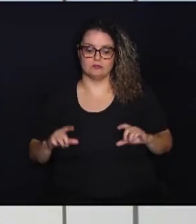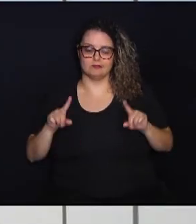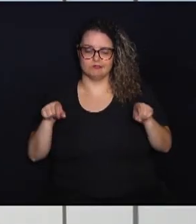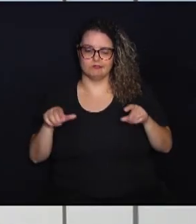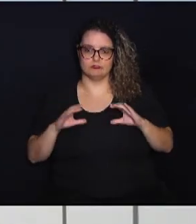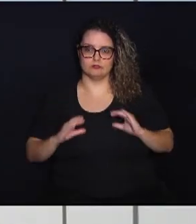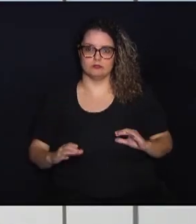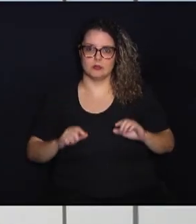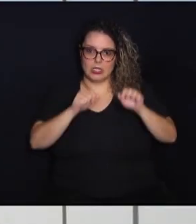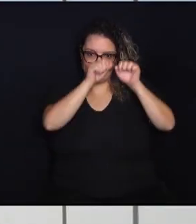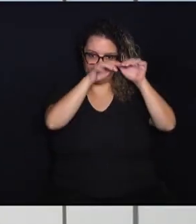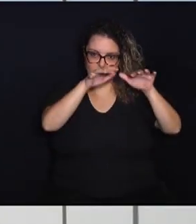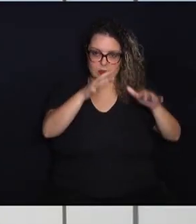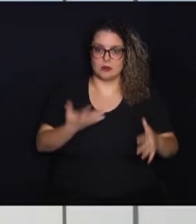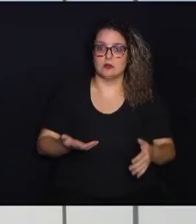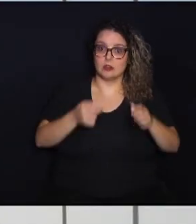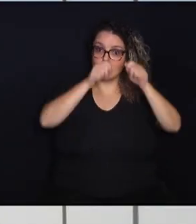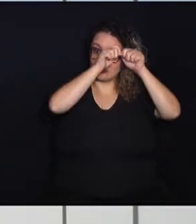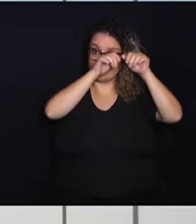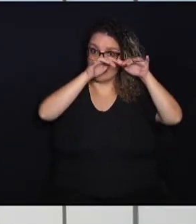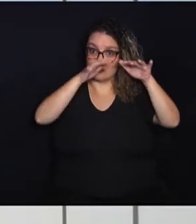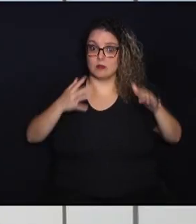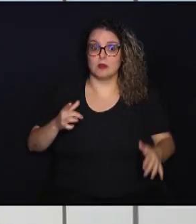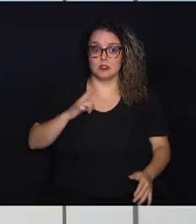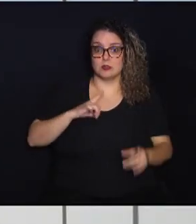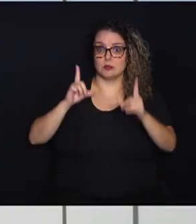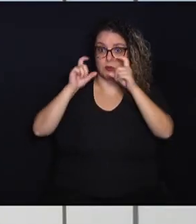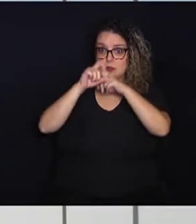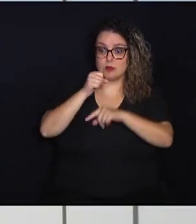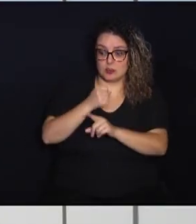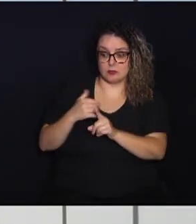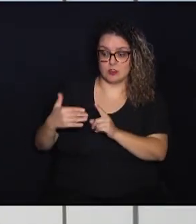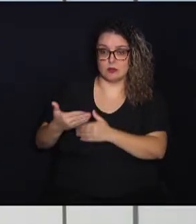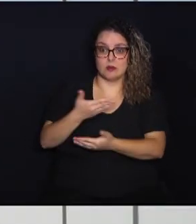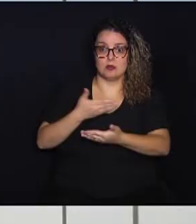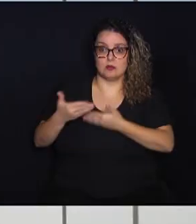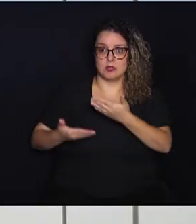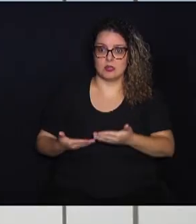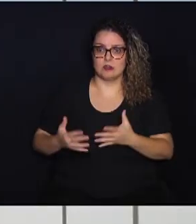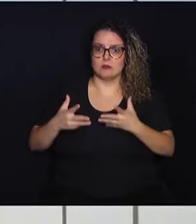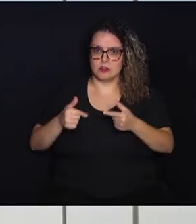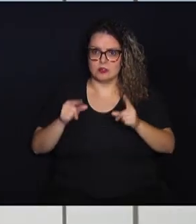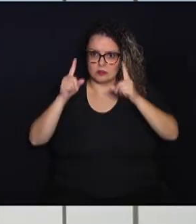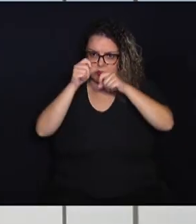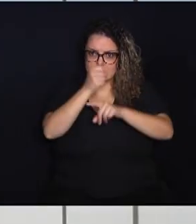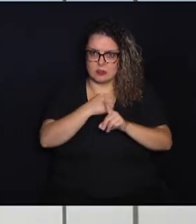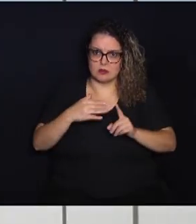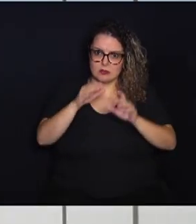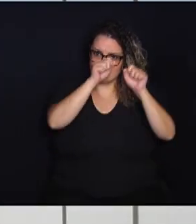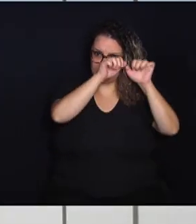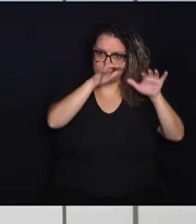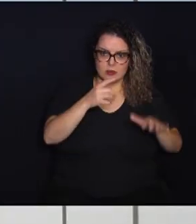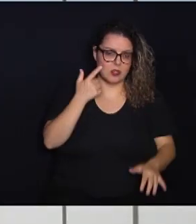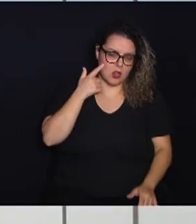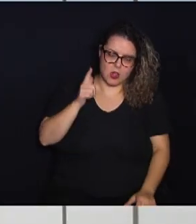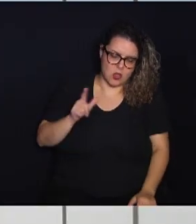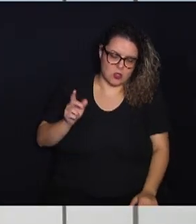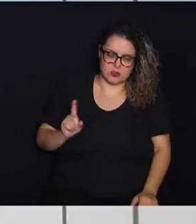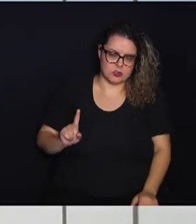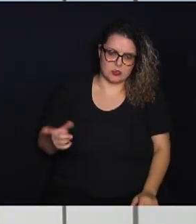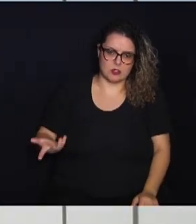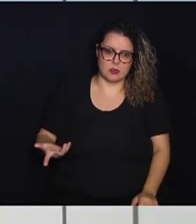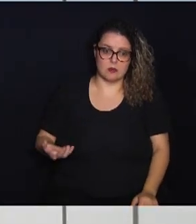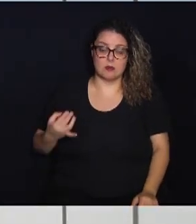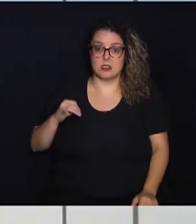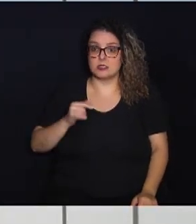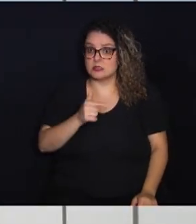de autistas. Os autistas, eles têm uma dificuldade social. Mas todo mundo que tem dificuldade social é autista? Obviamente que não. Mas se